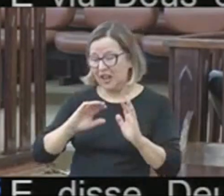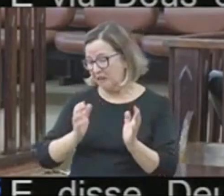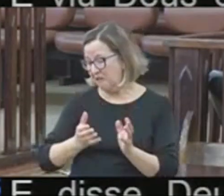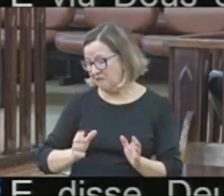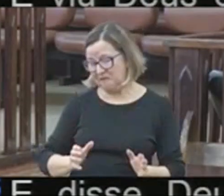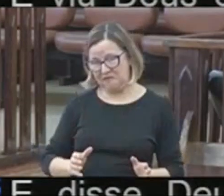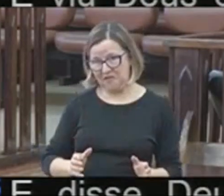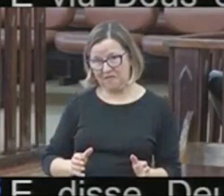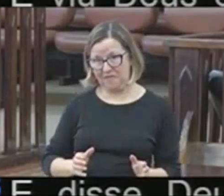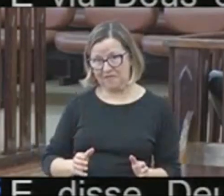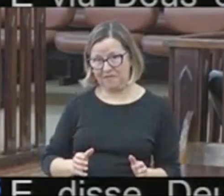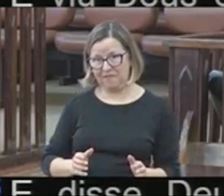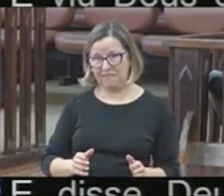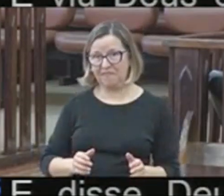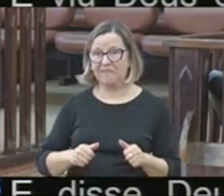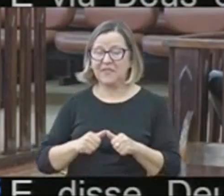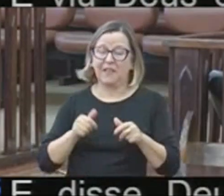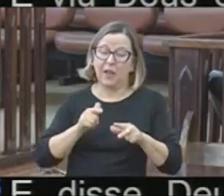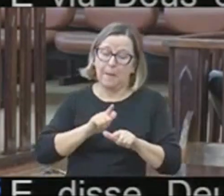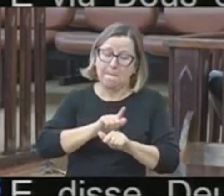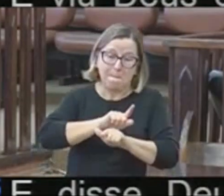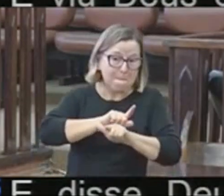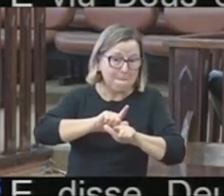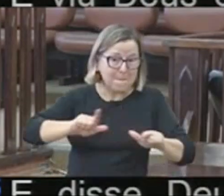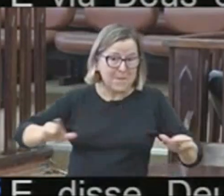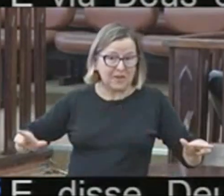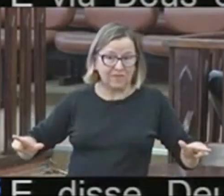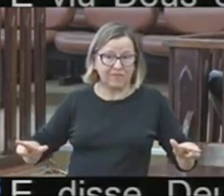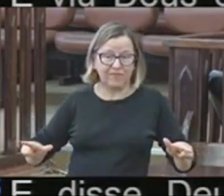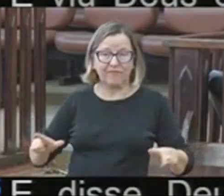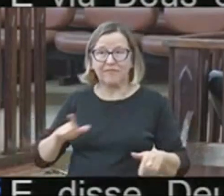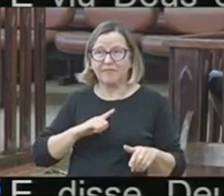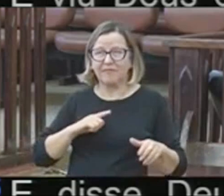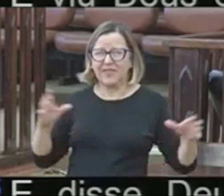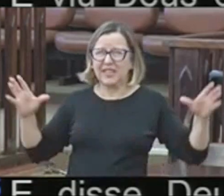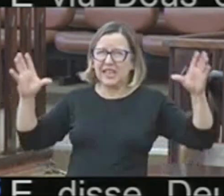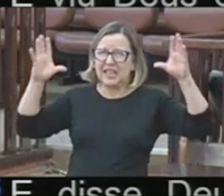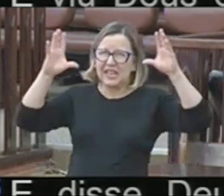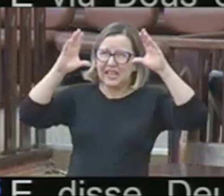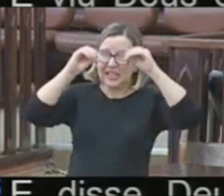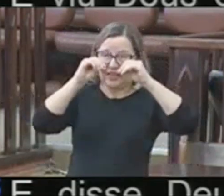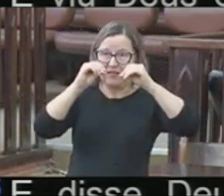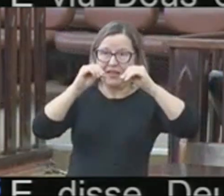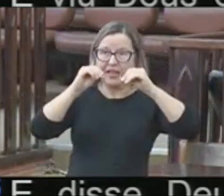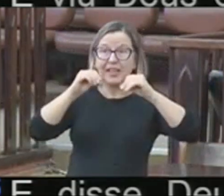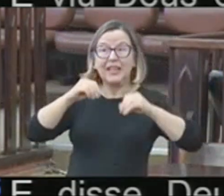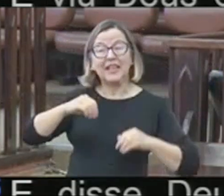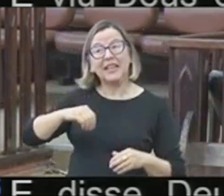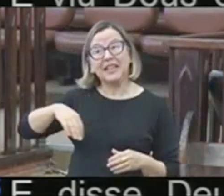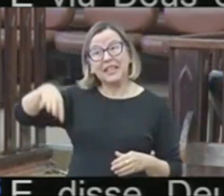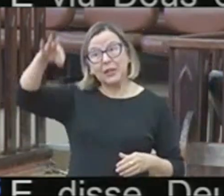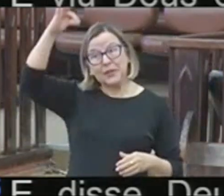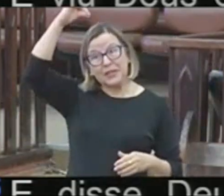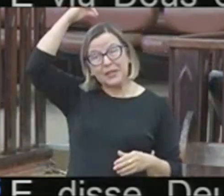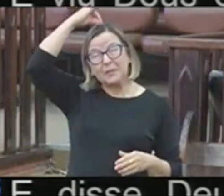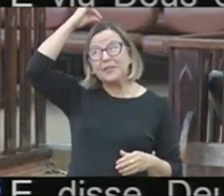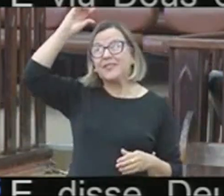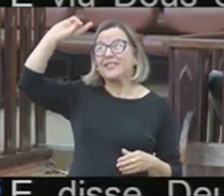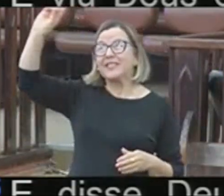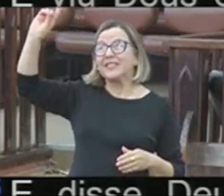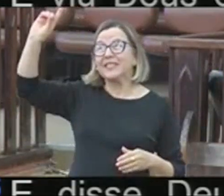vazia. Havia trevas sobre a face do abismo e o Espírito de Deus pairava sobre as